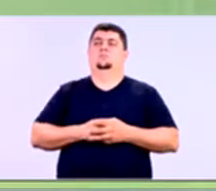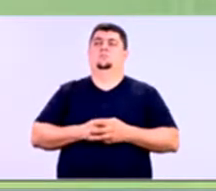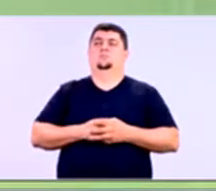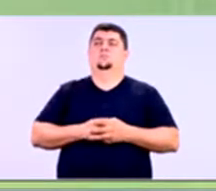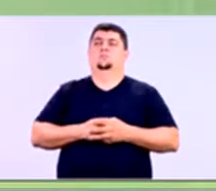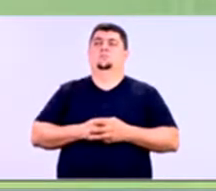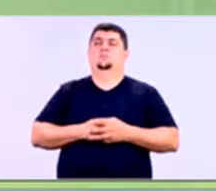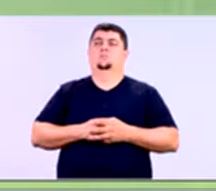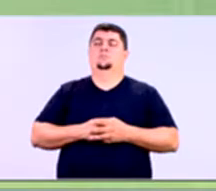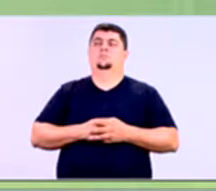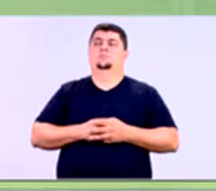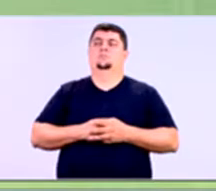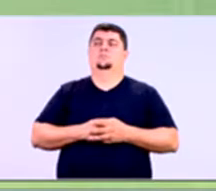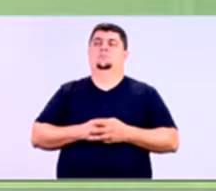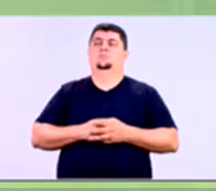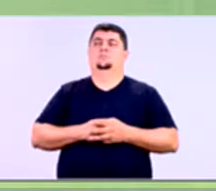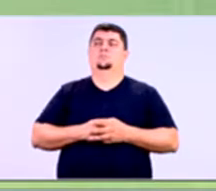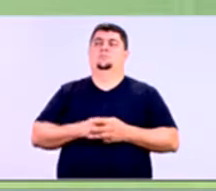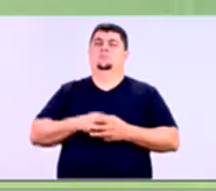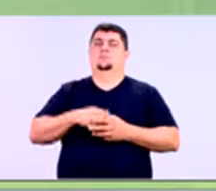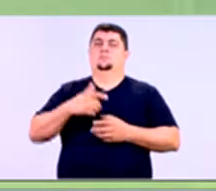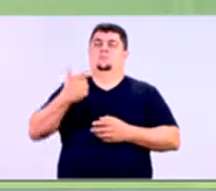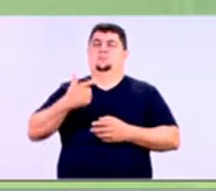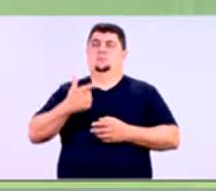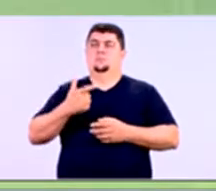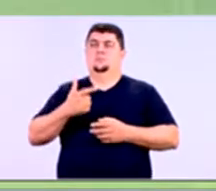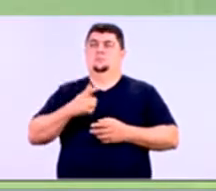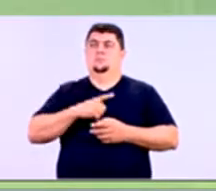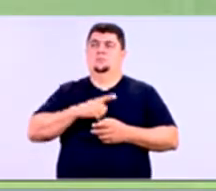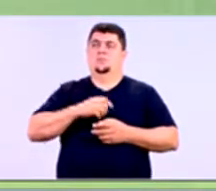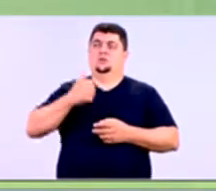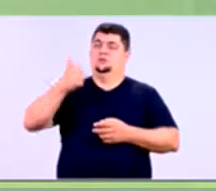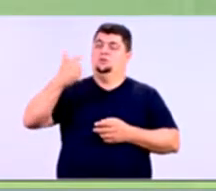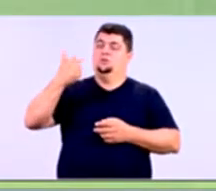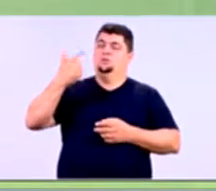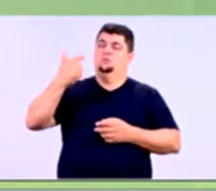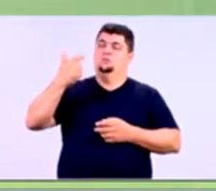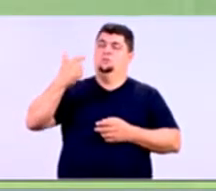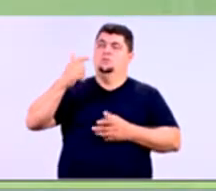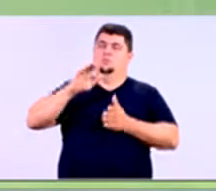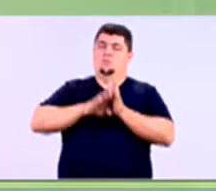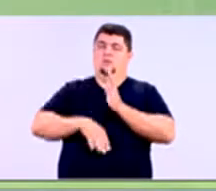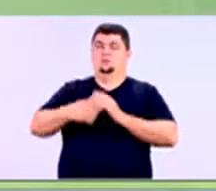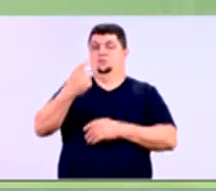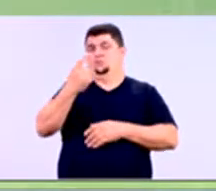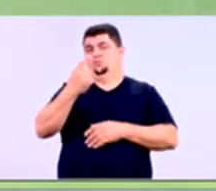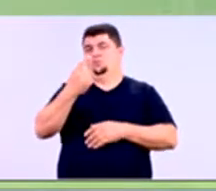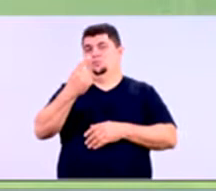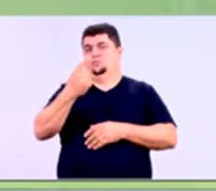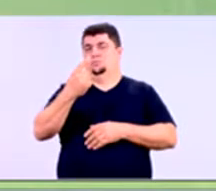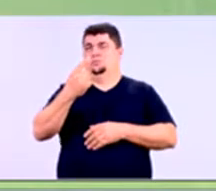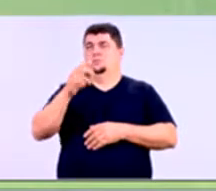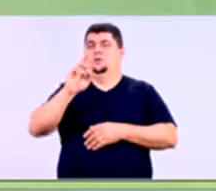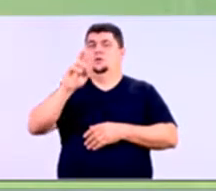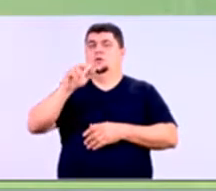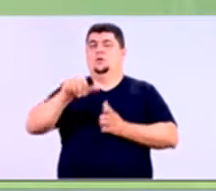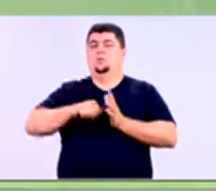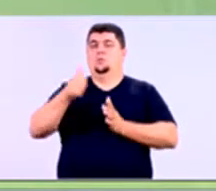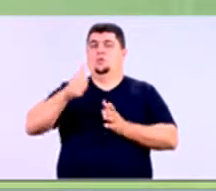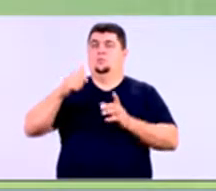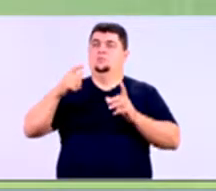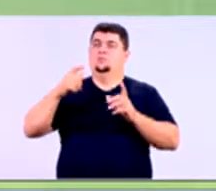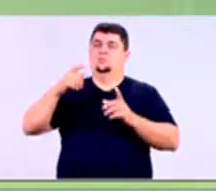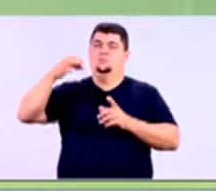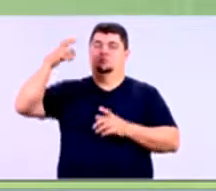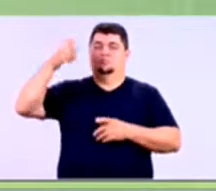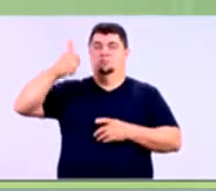soma. Depois, sobrou o quê? Uma potência e uma subtração. Quem eu resolvo primeiro?